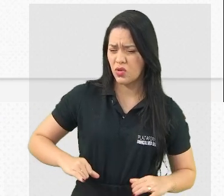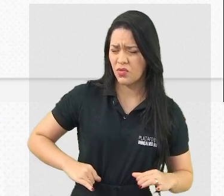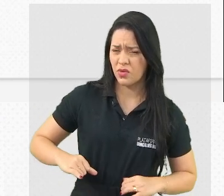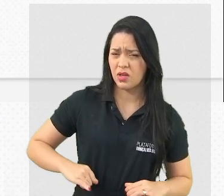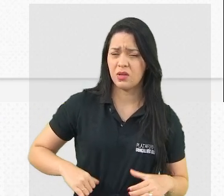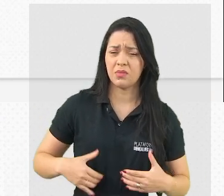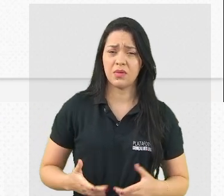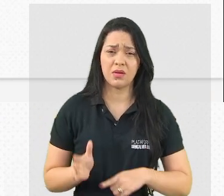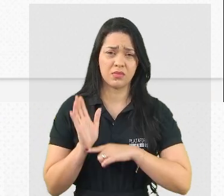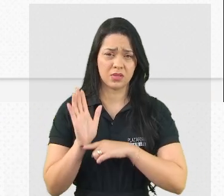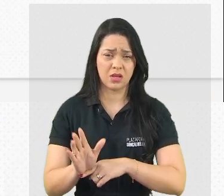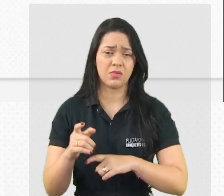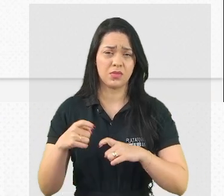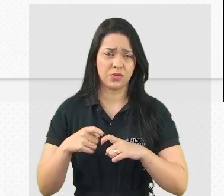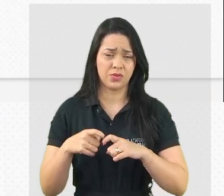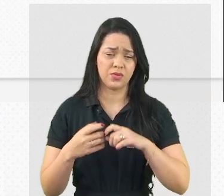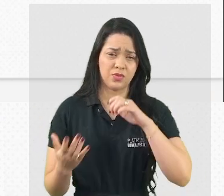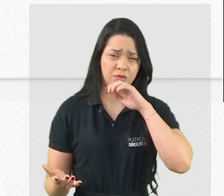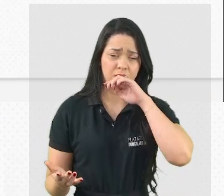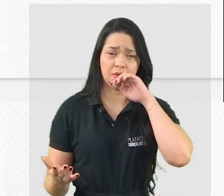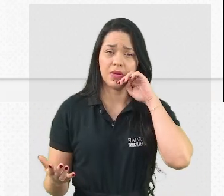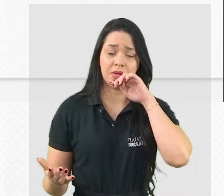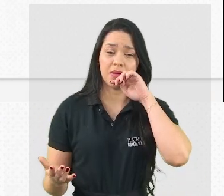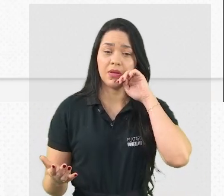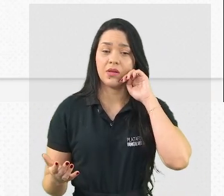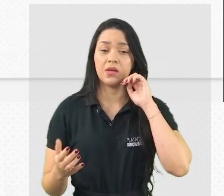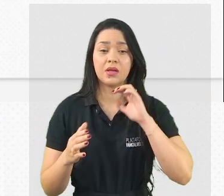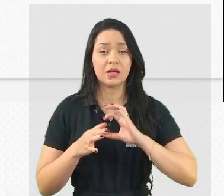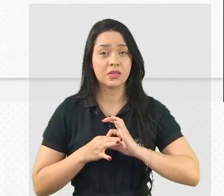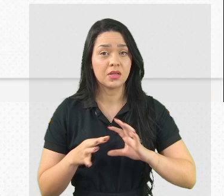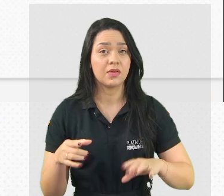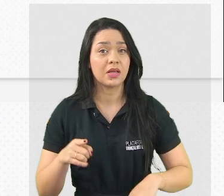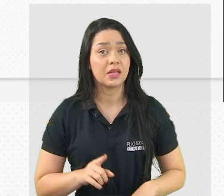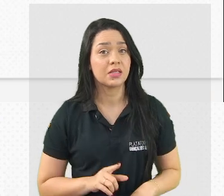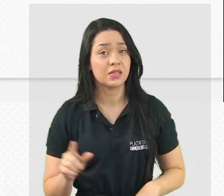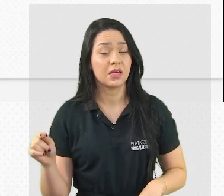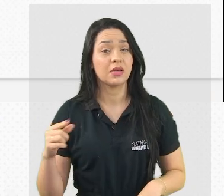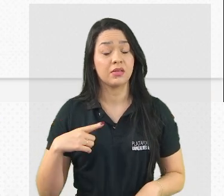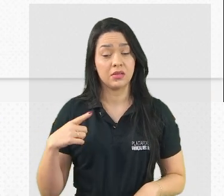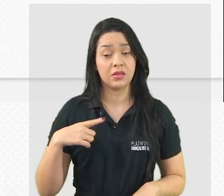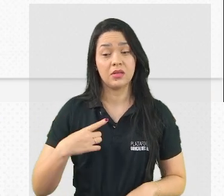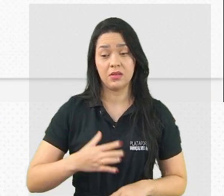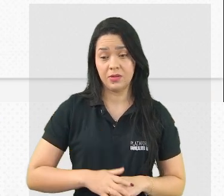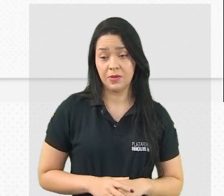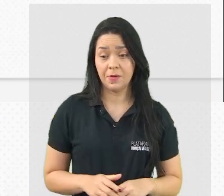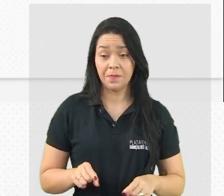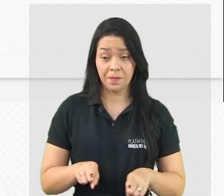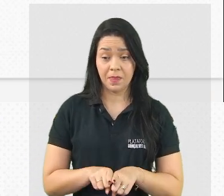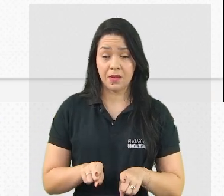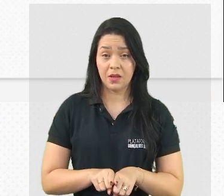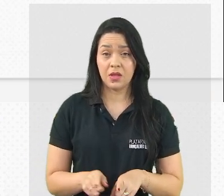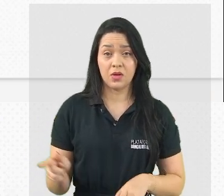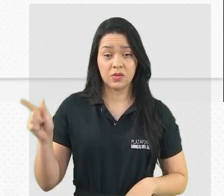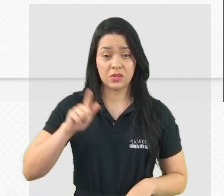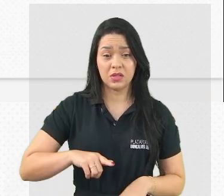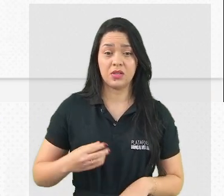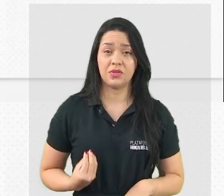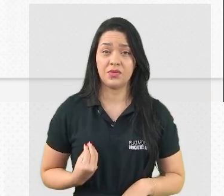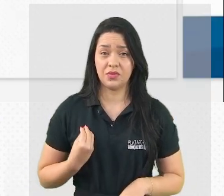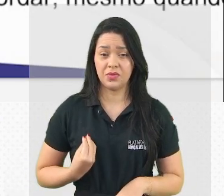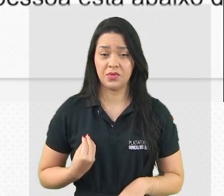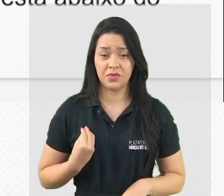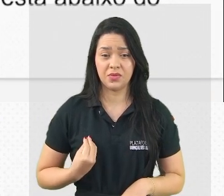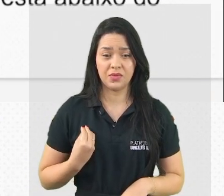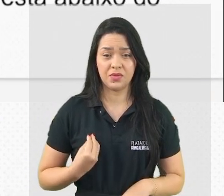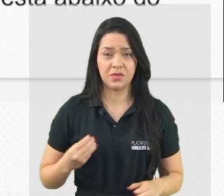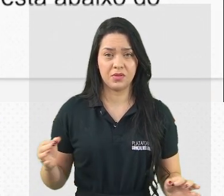alimentar para buscar um tratamento. Uma via que seja acessível para que ele saia desse quadro, desse distúrbio alimentar e consiga viver aí em